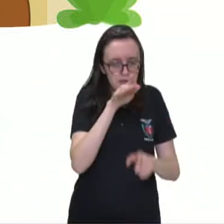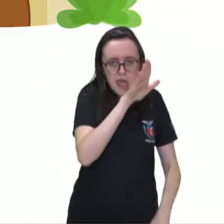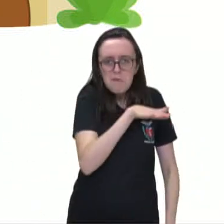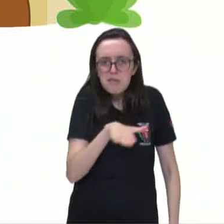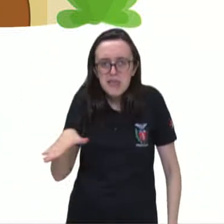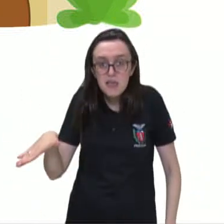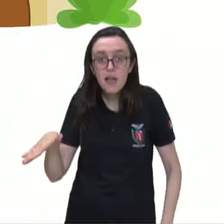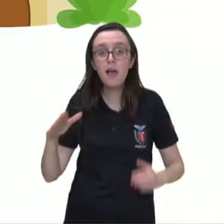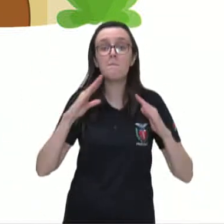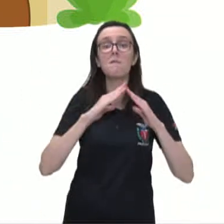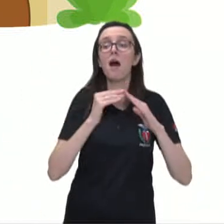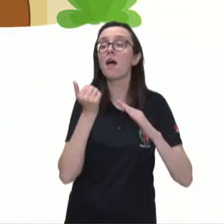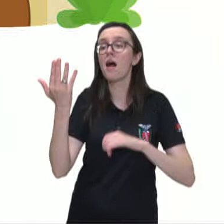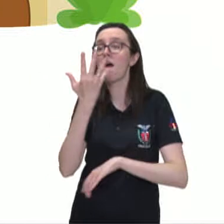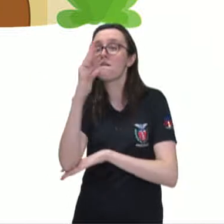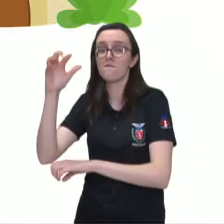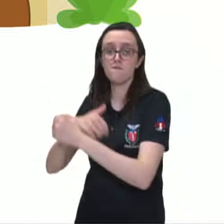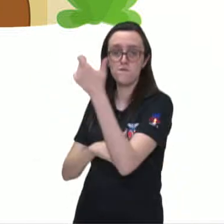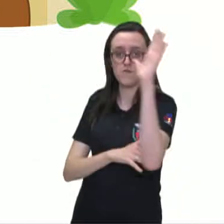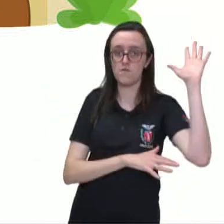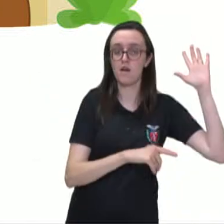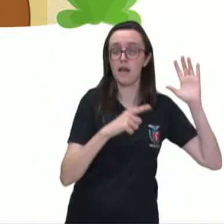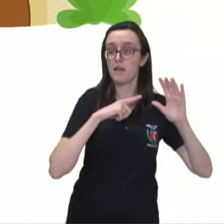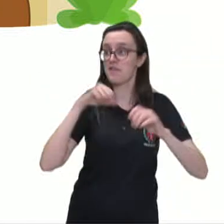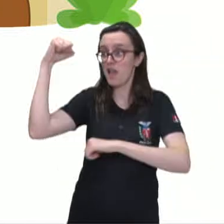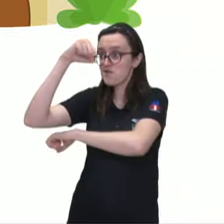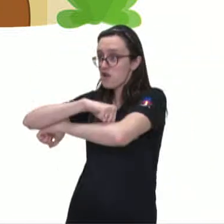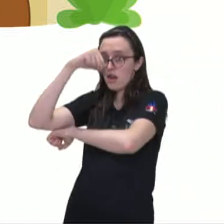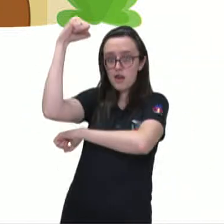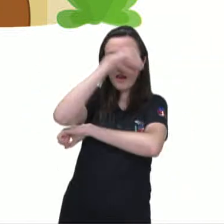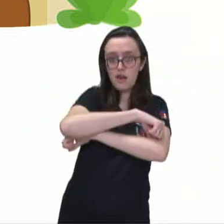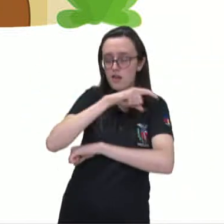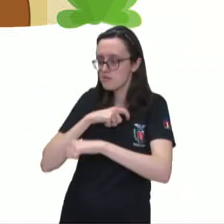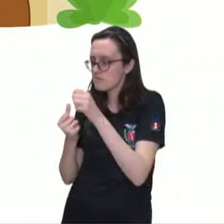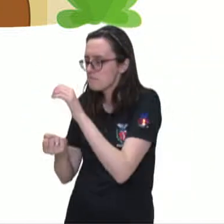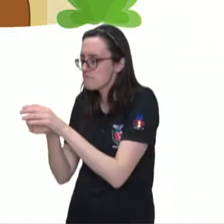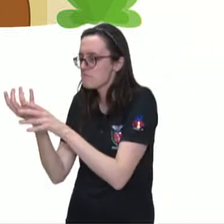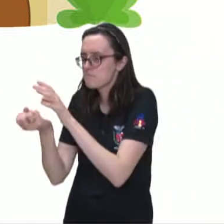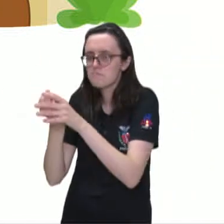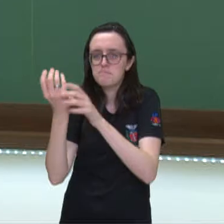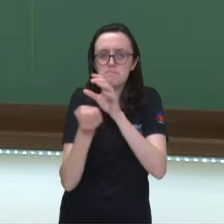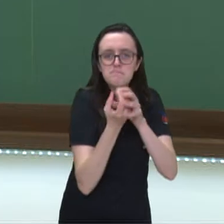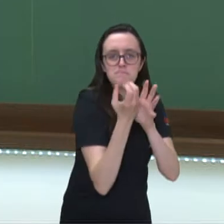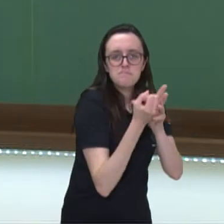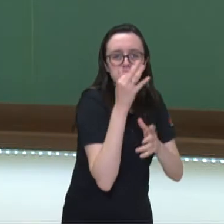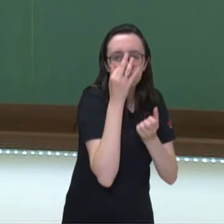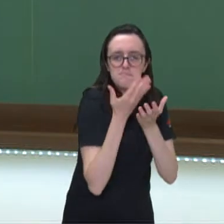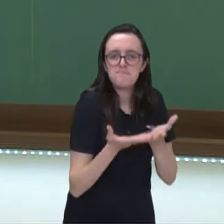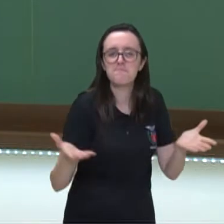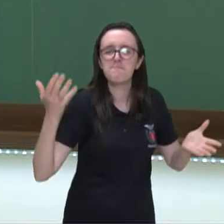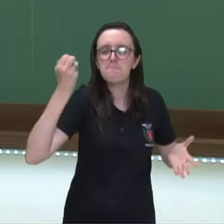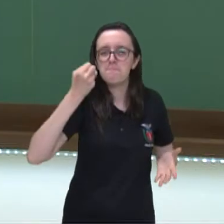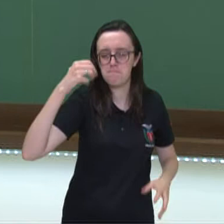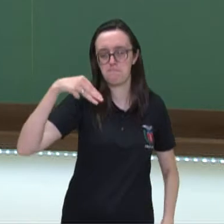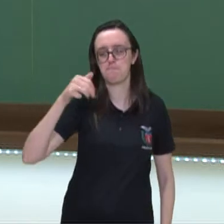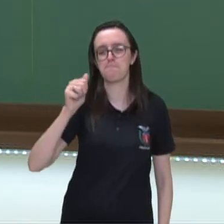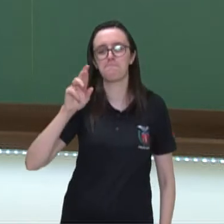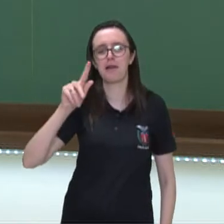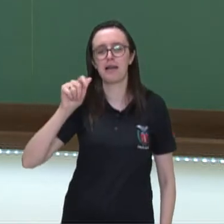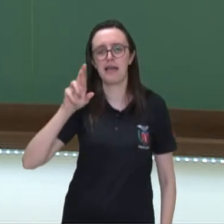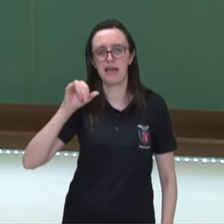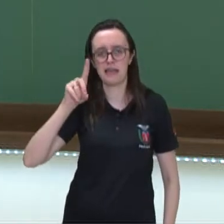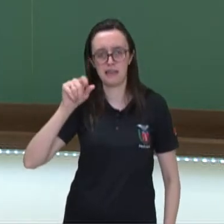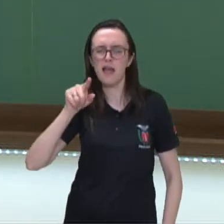lado. Tem jardineiras nas janelas onde convém plantar margaridas. Então, observaram aqui? É